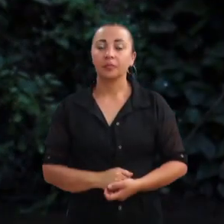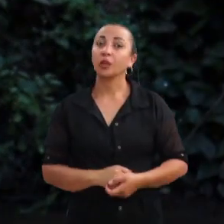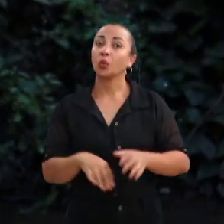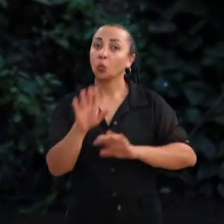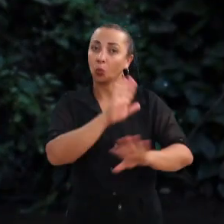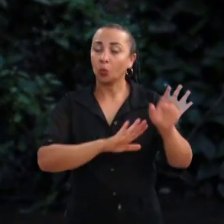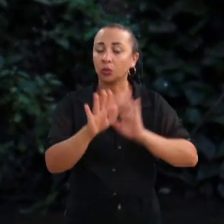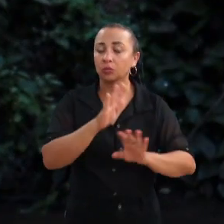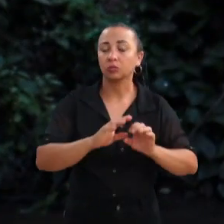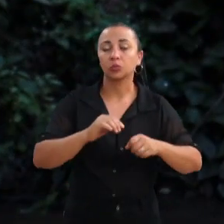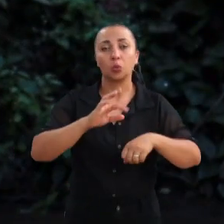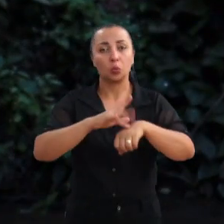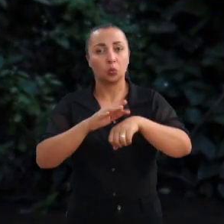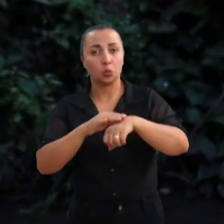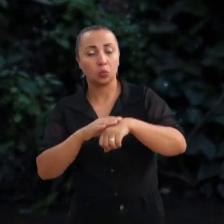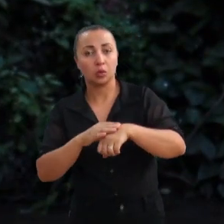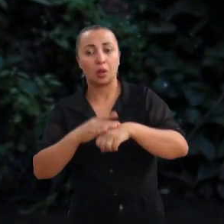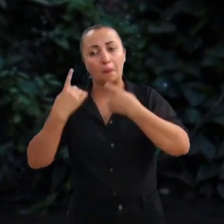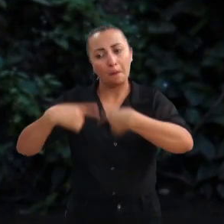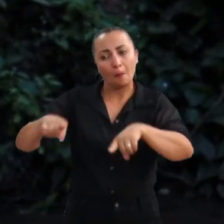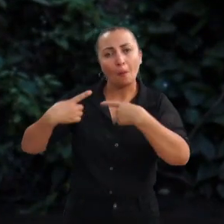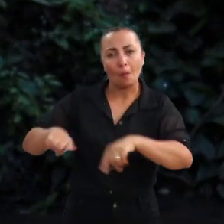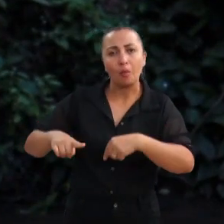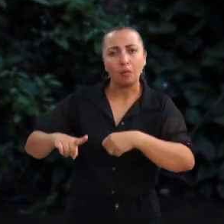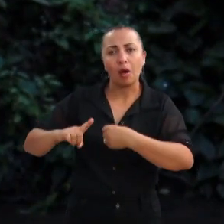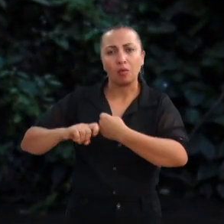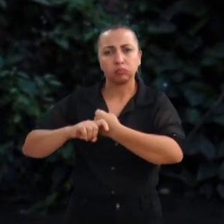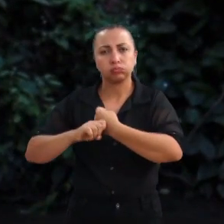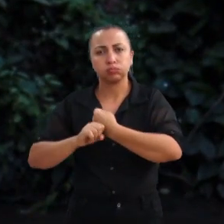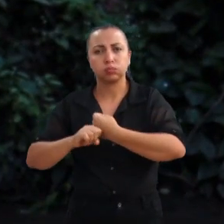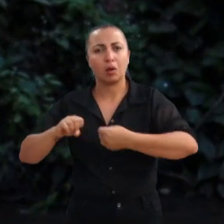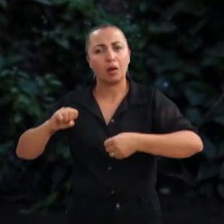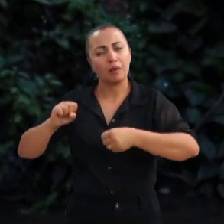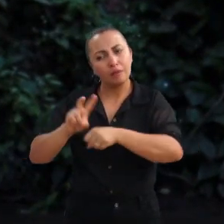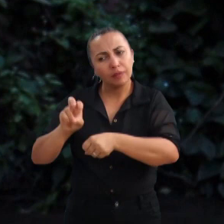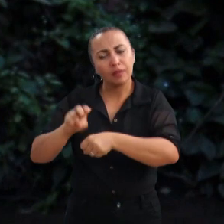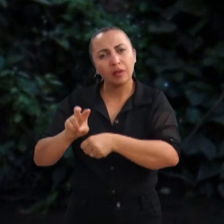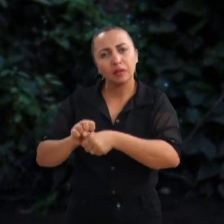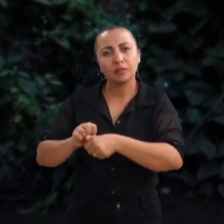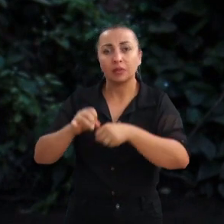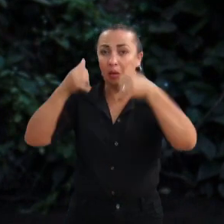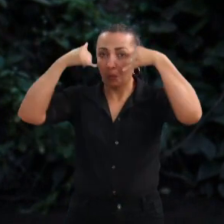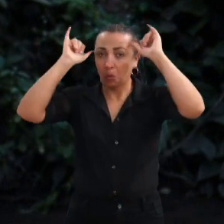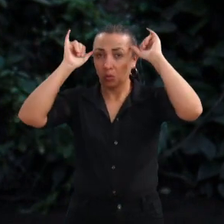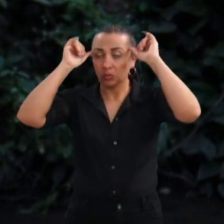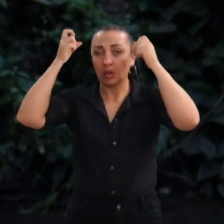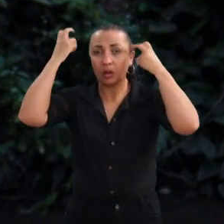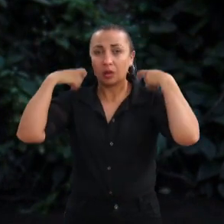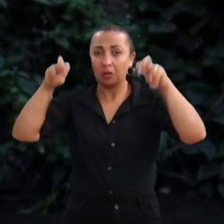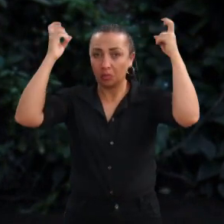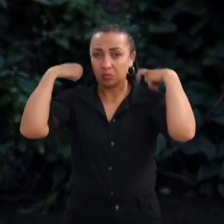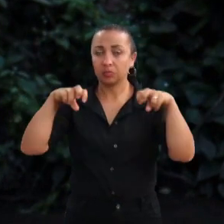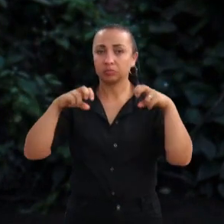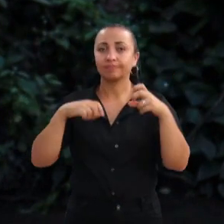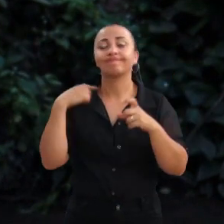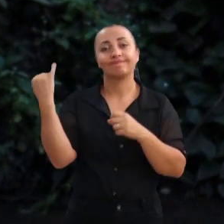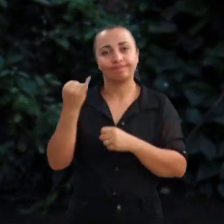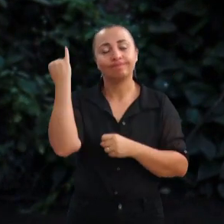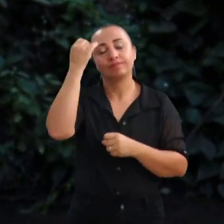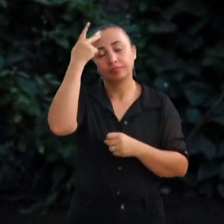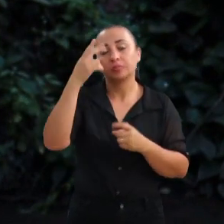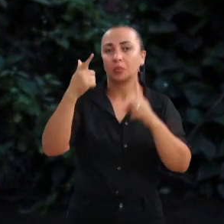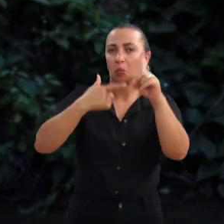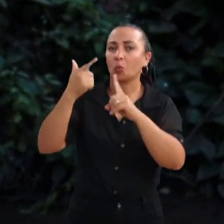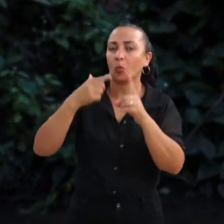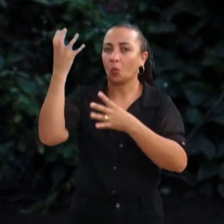A prevenção de doenças causadas por fungos e bactérias em bovinos e caprinos é de extrema importância para a produção leiteira. Foi com